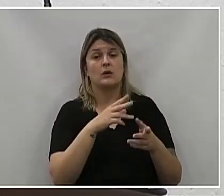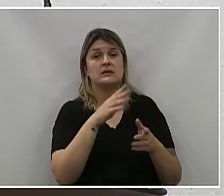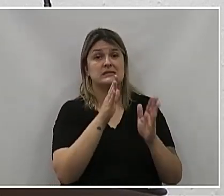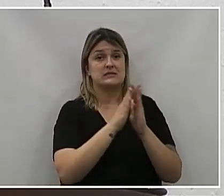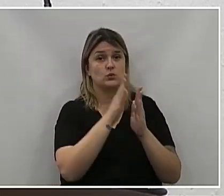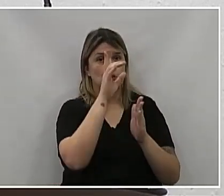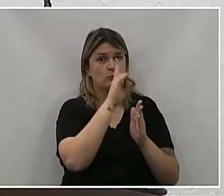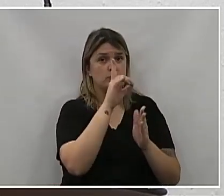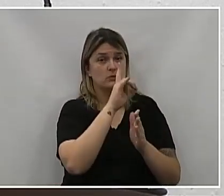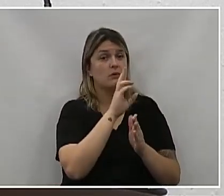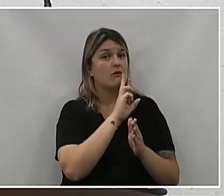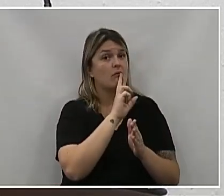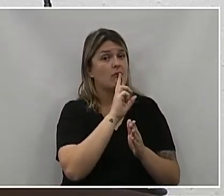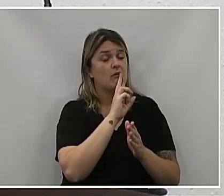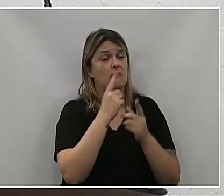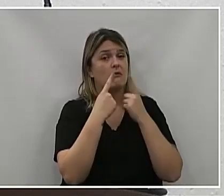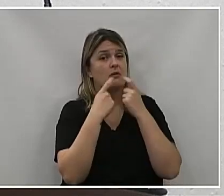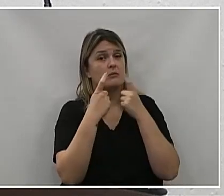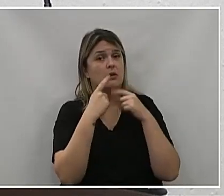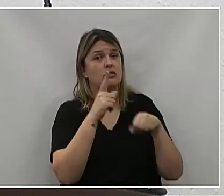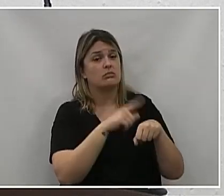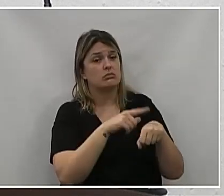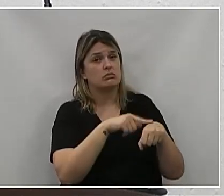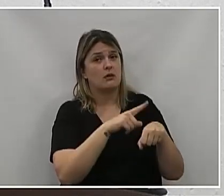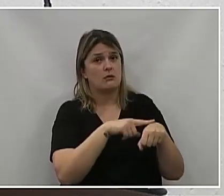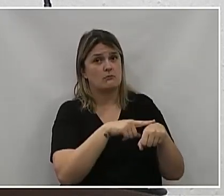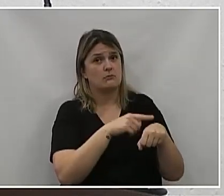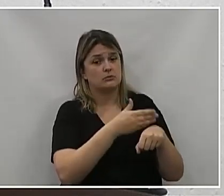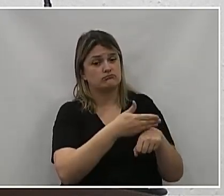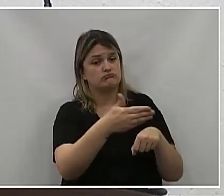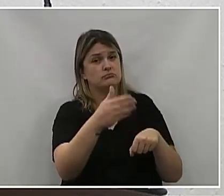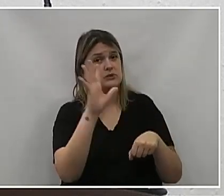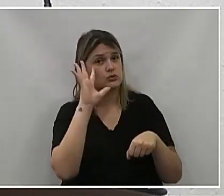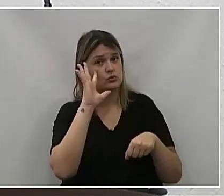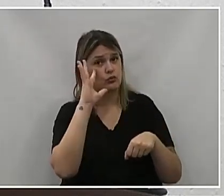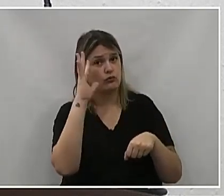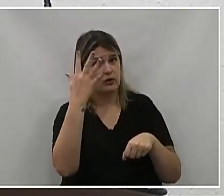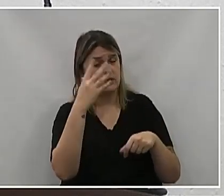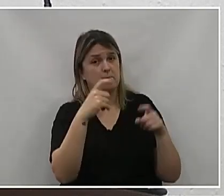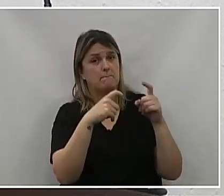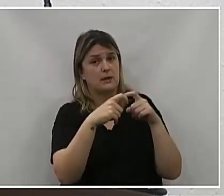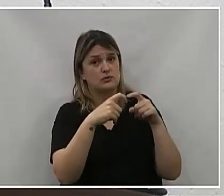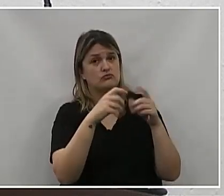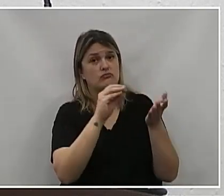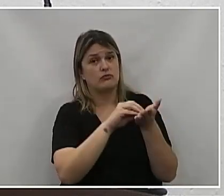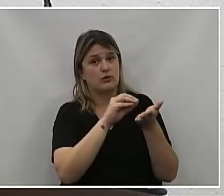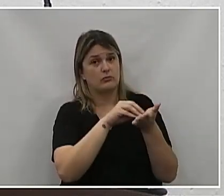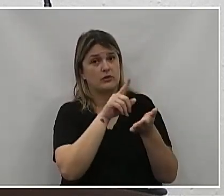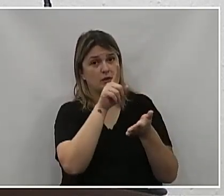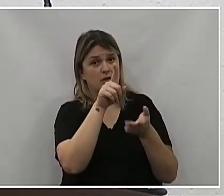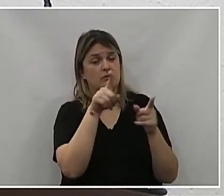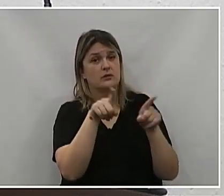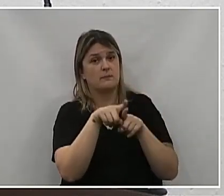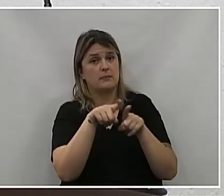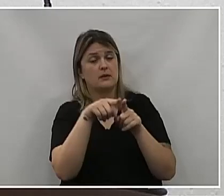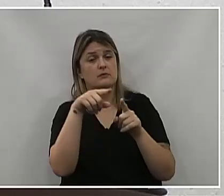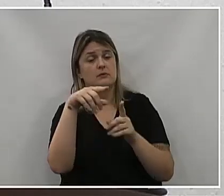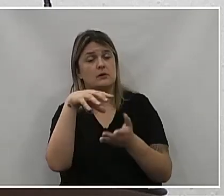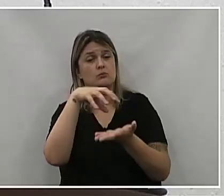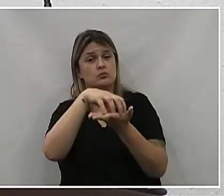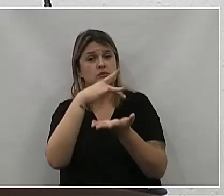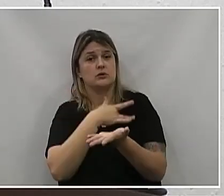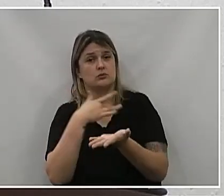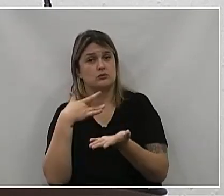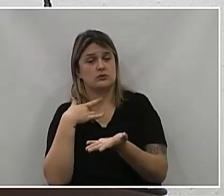Vitória. Eles vão dar um prazo para que o prefeito resolva essa situação dos médicos lá e do posto de saúde